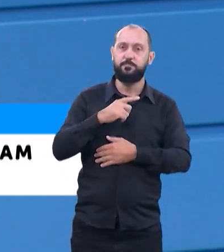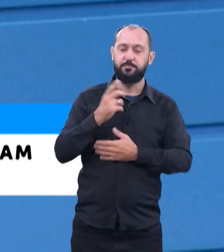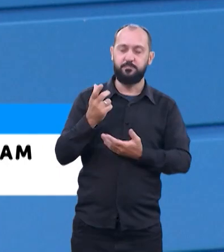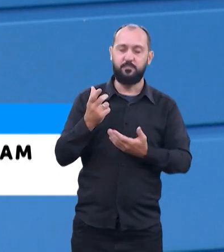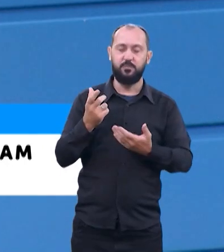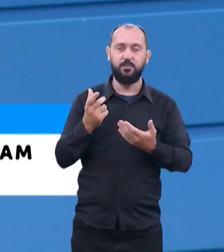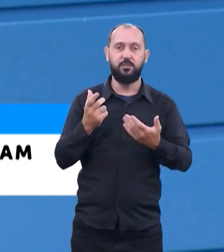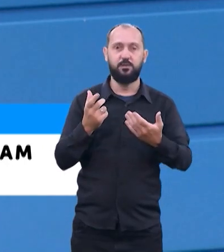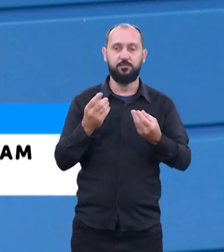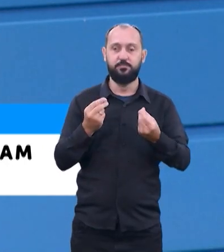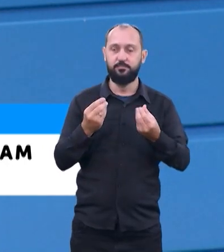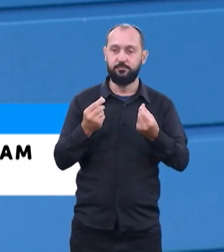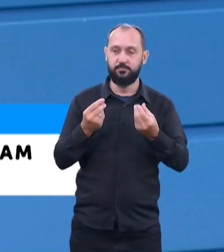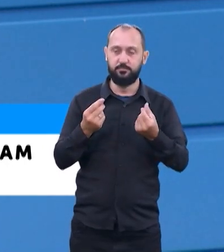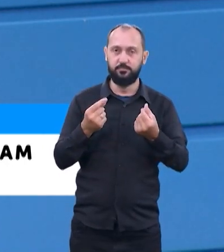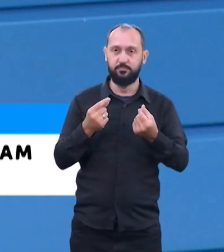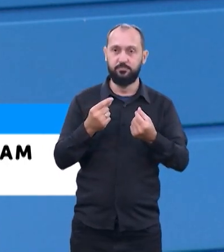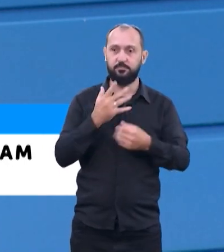que seja mais